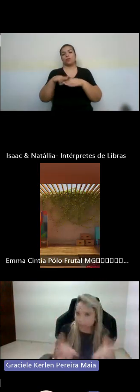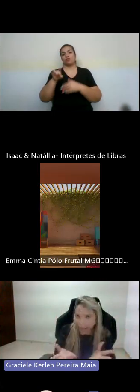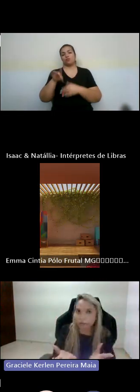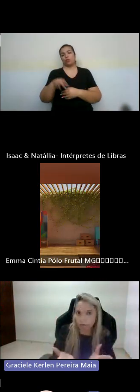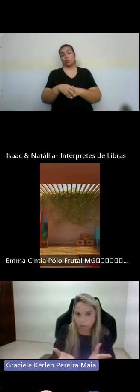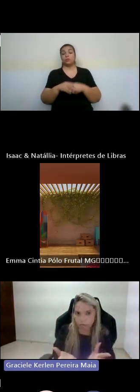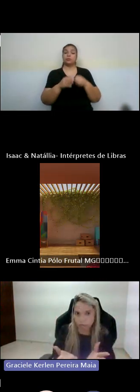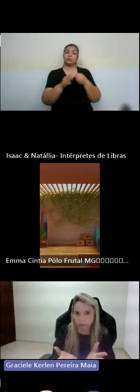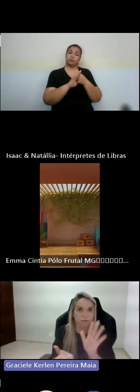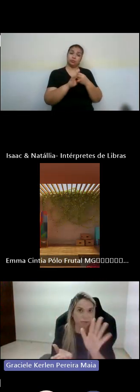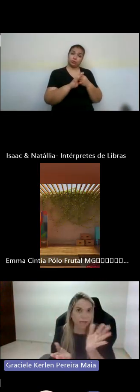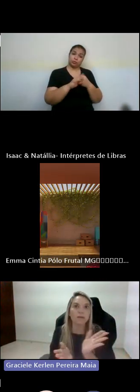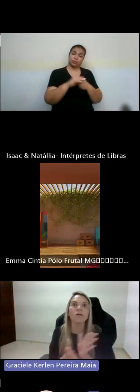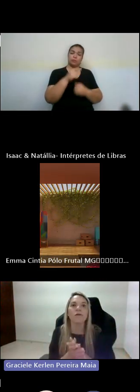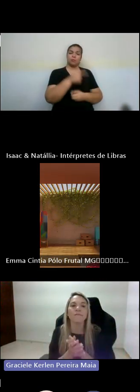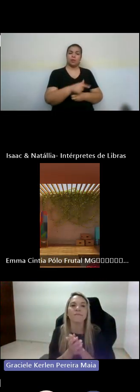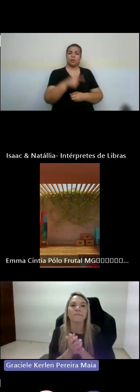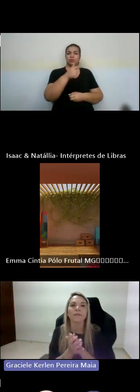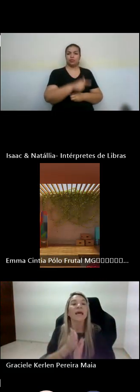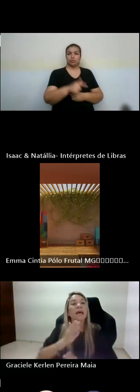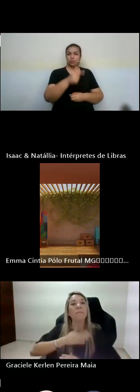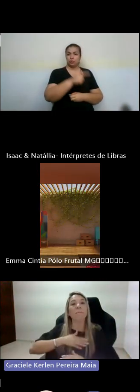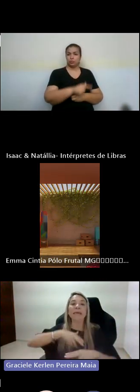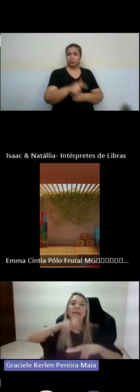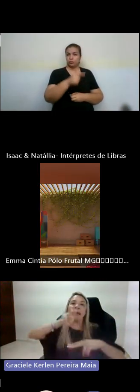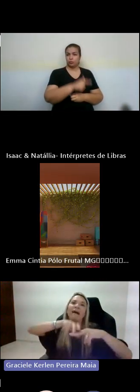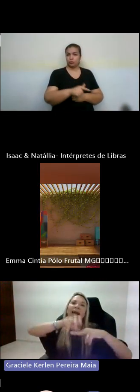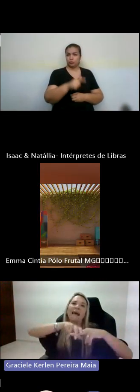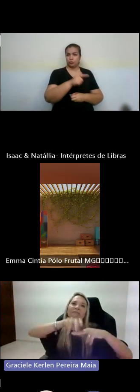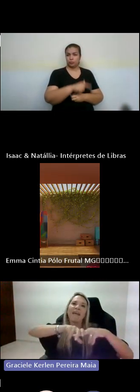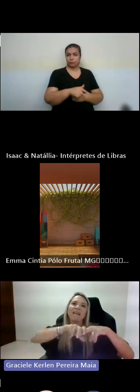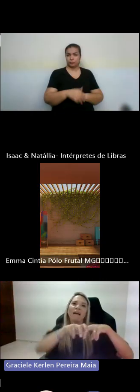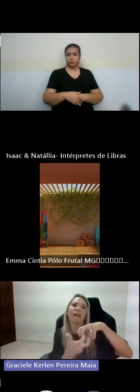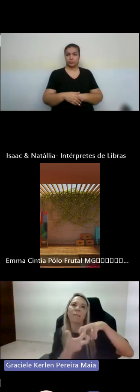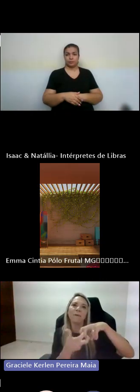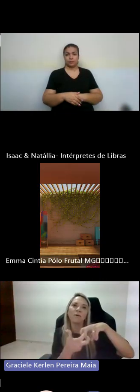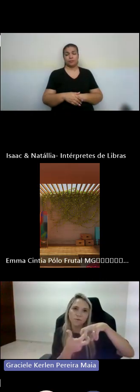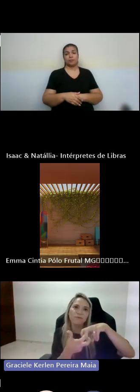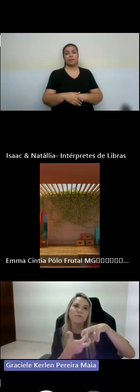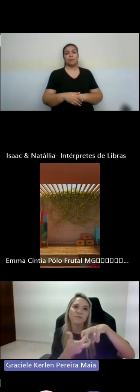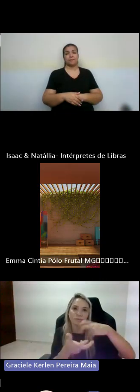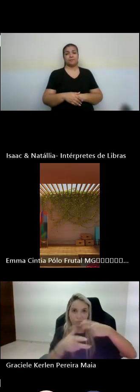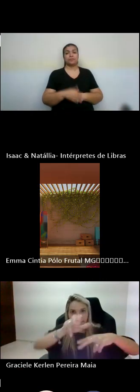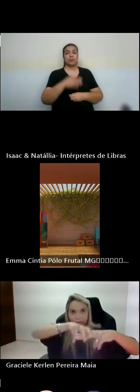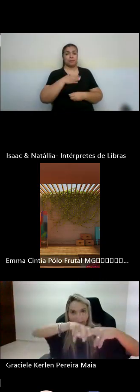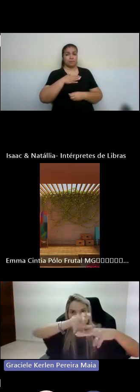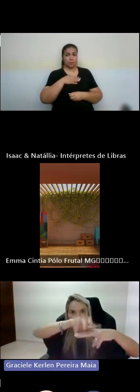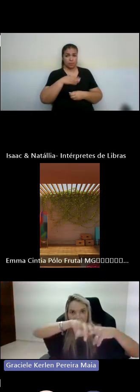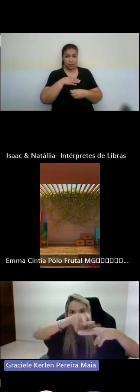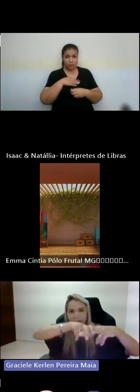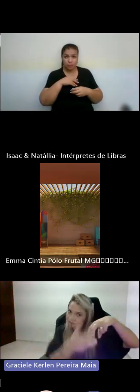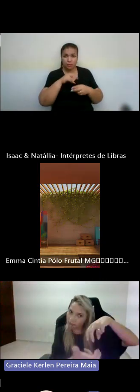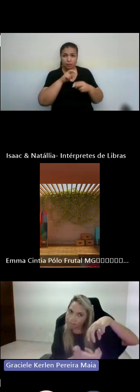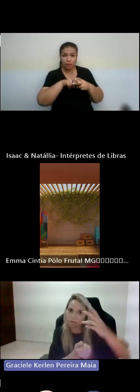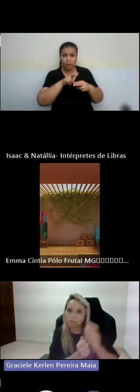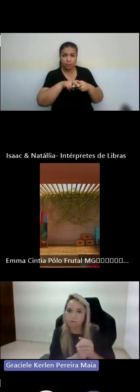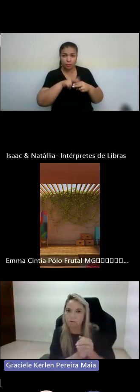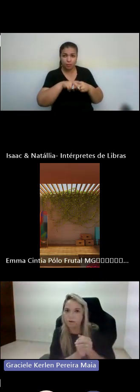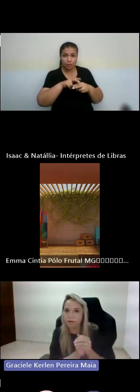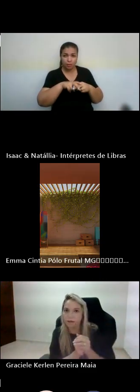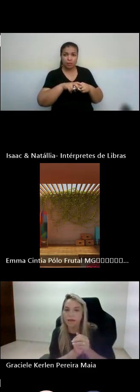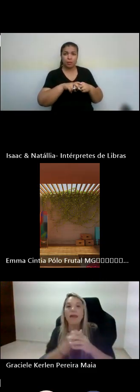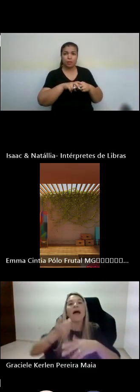Substantivo, vários movimentos. Aqui, ó. Minha cadeira quebrou. Cadeira